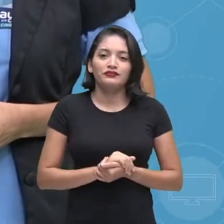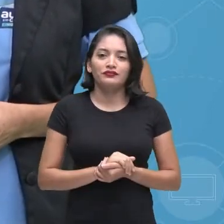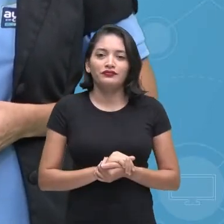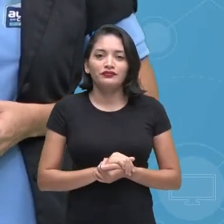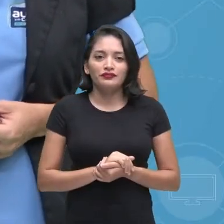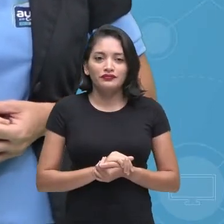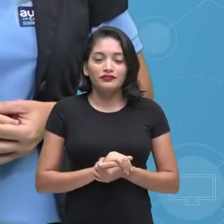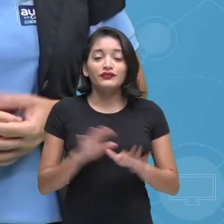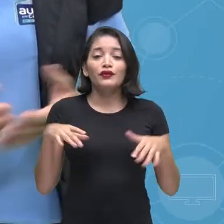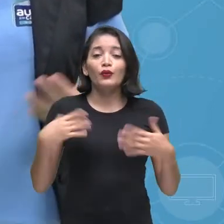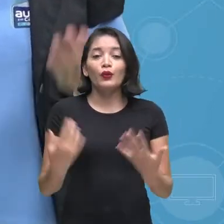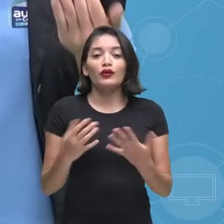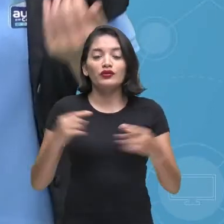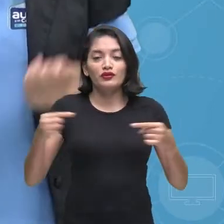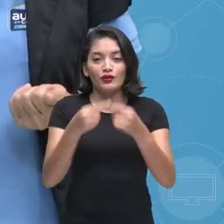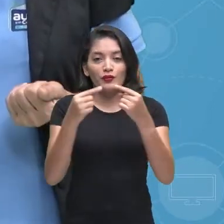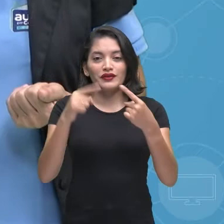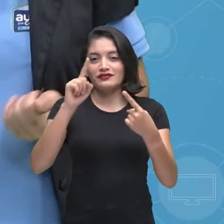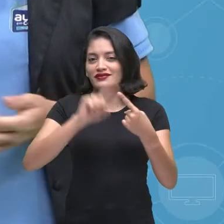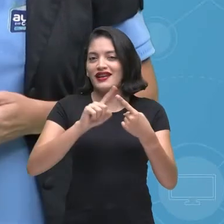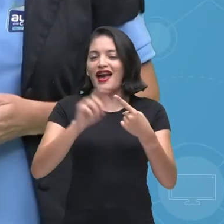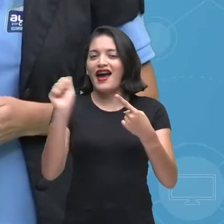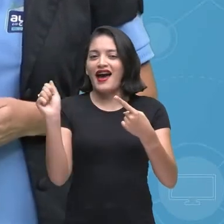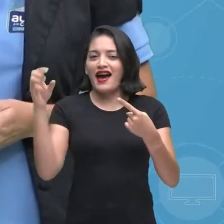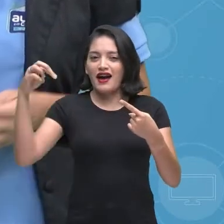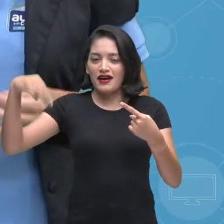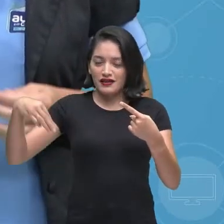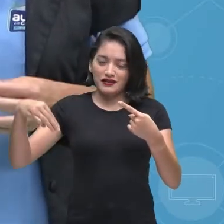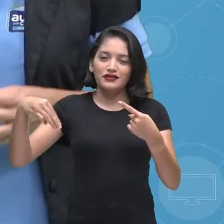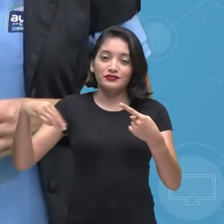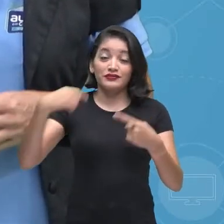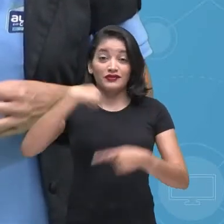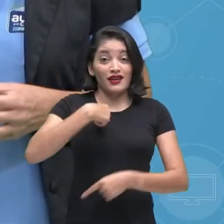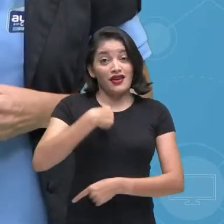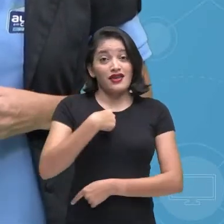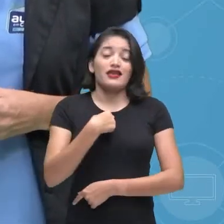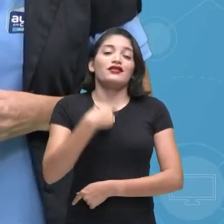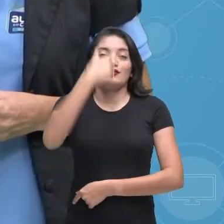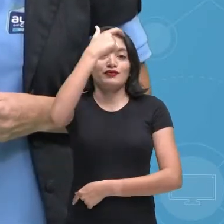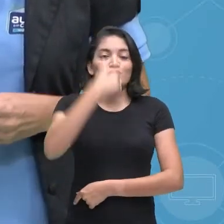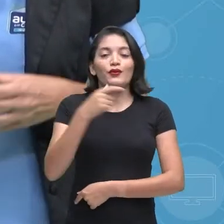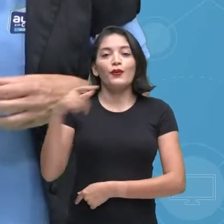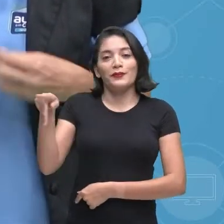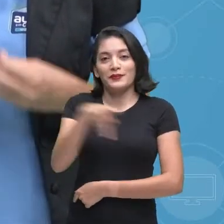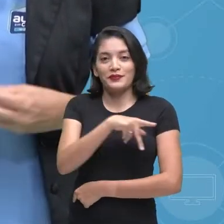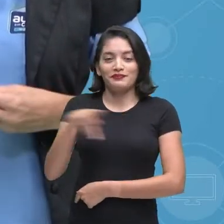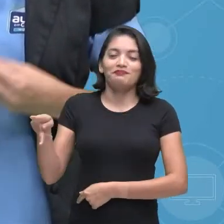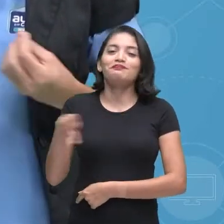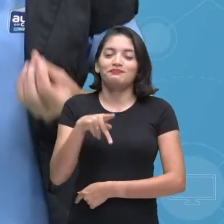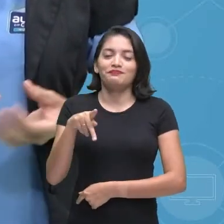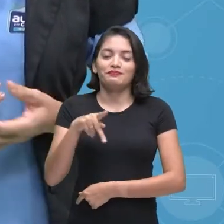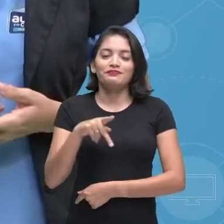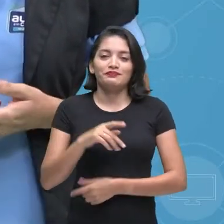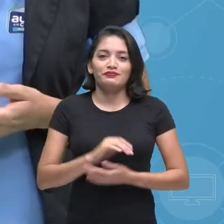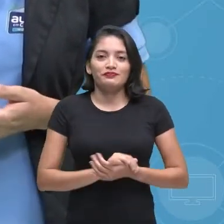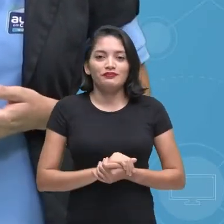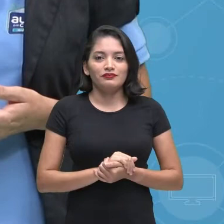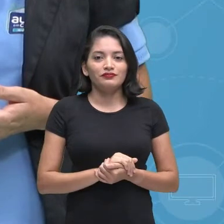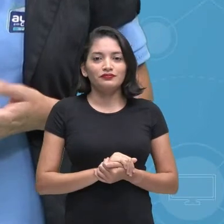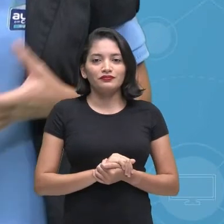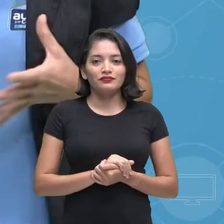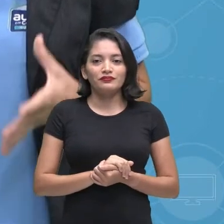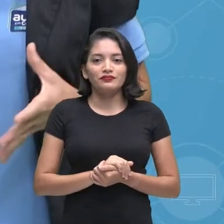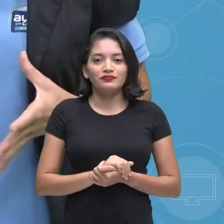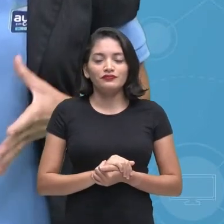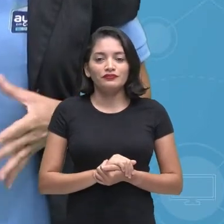teacher vamos ver I am a teacher eu sou uma pizza eu sou o professor eu sou uma